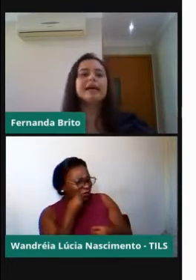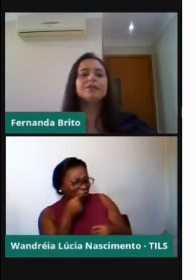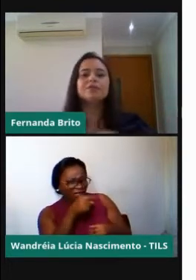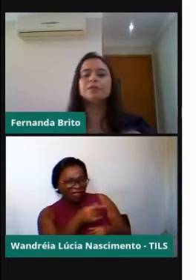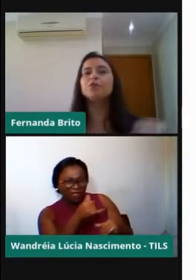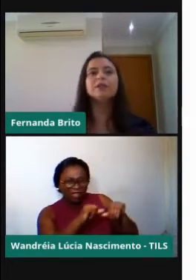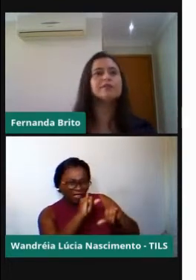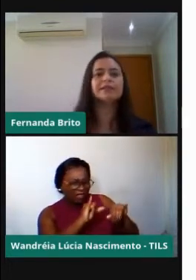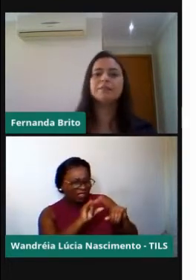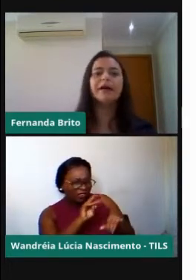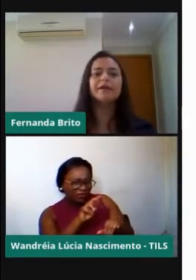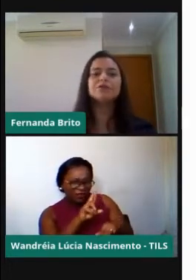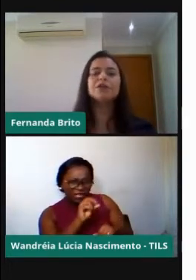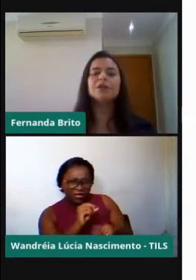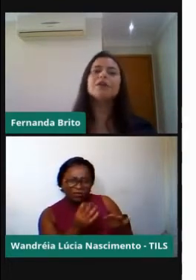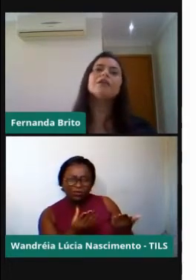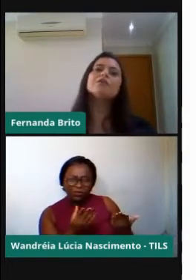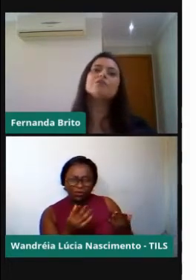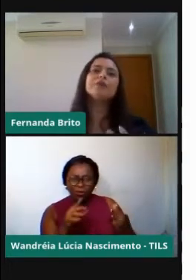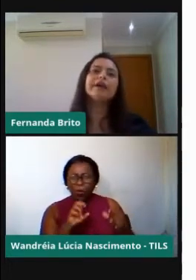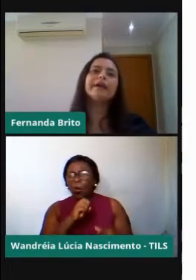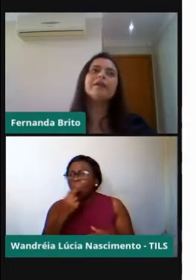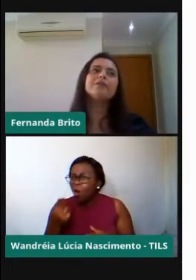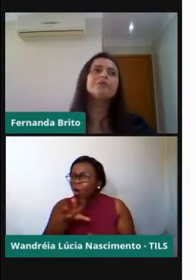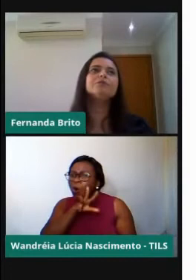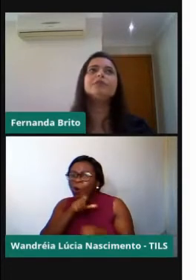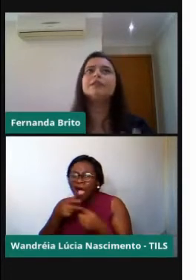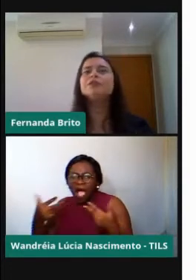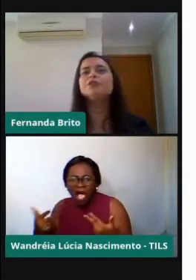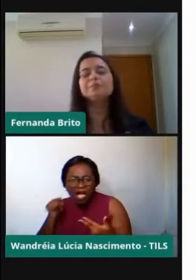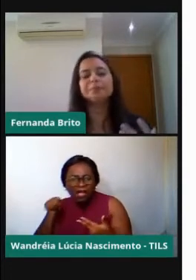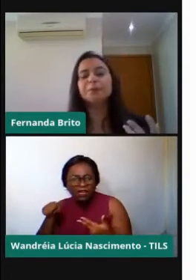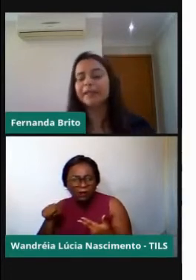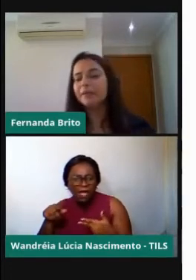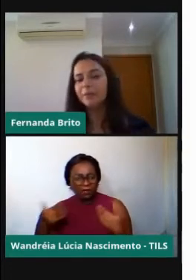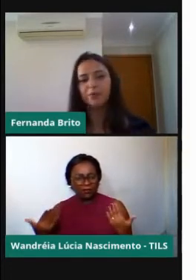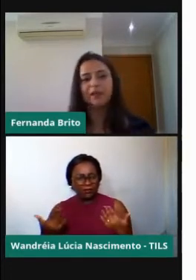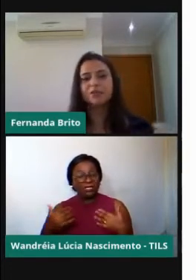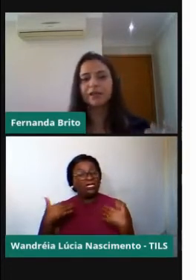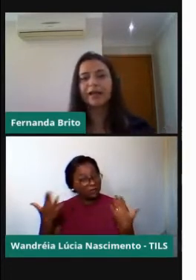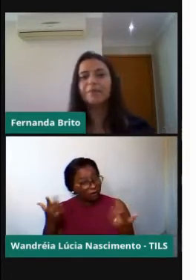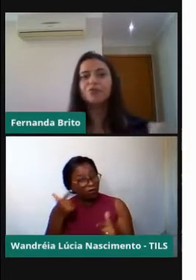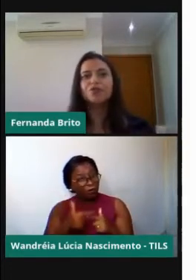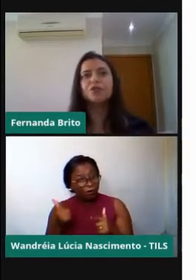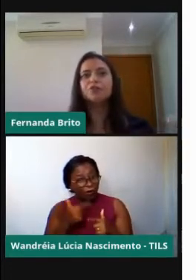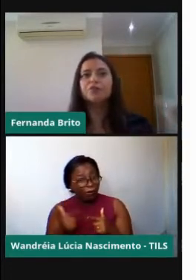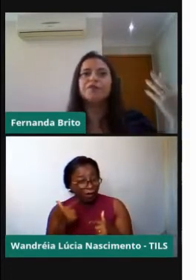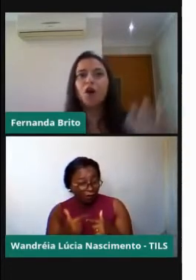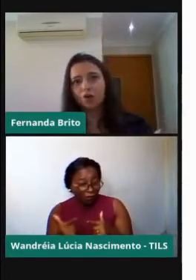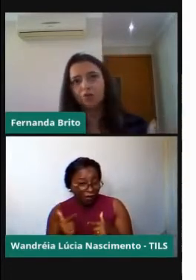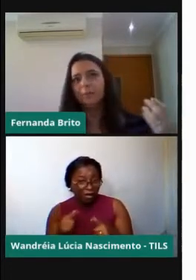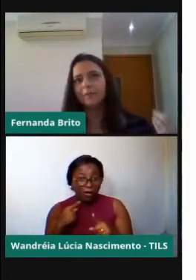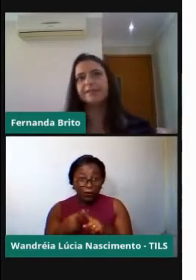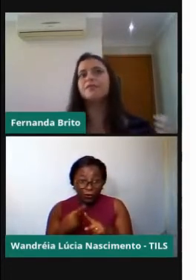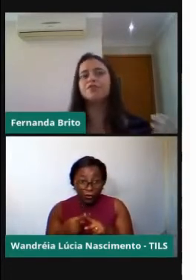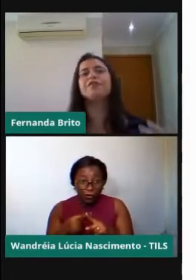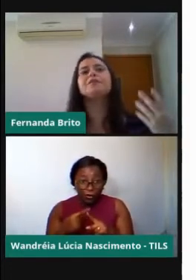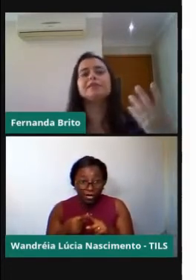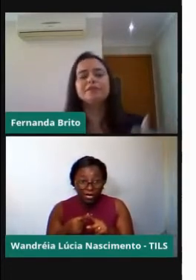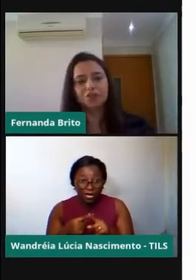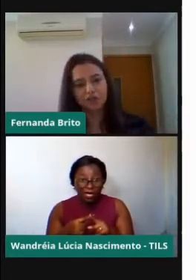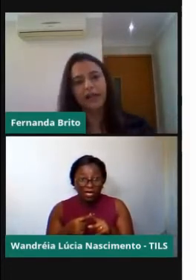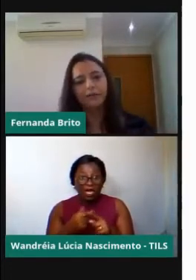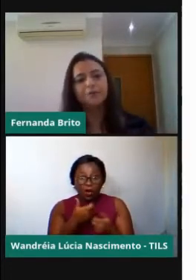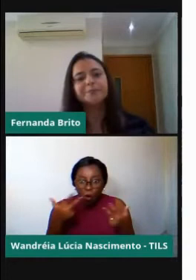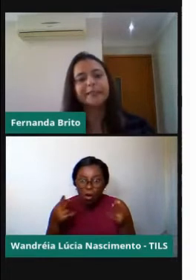experimentos realizados em modelos animais. E isso é um grande problema, porque isso acaba nos tirando do foco do que precisa de